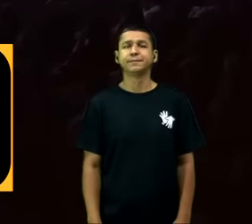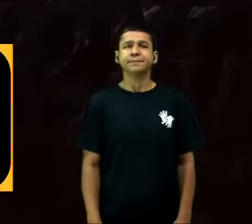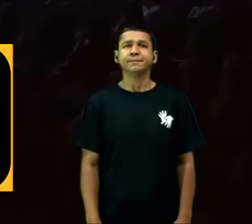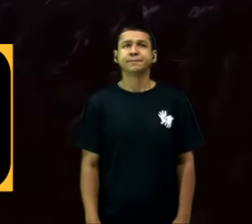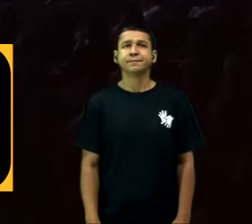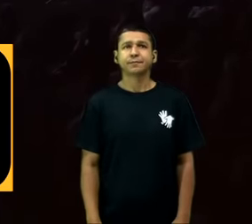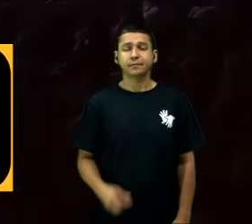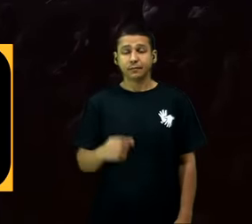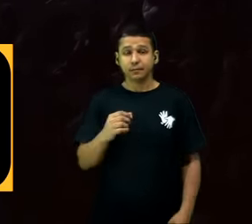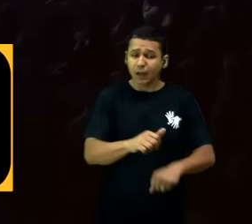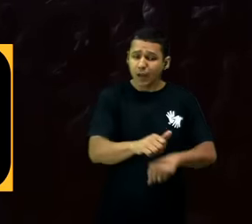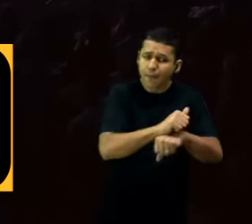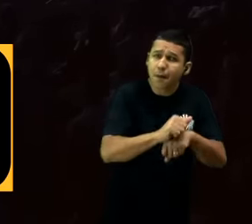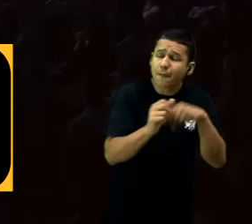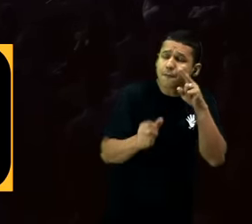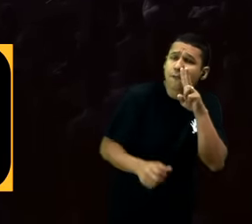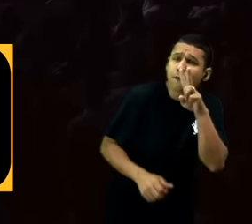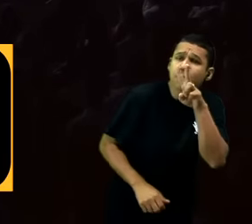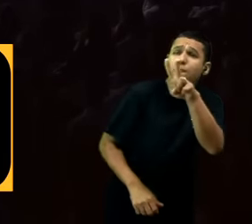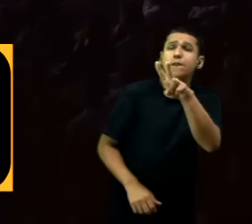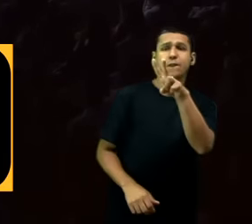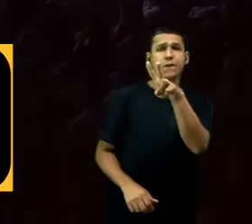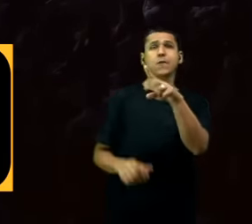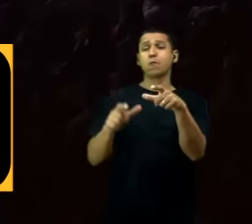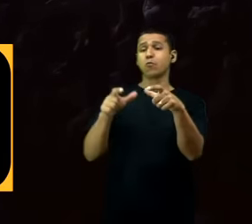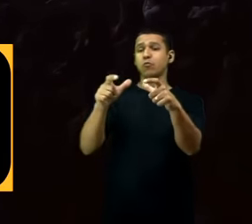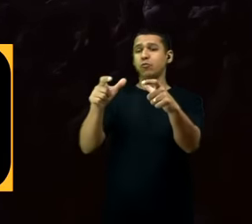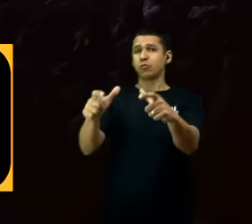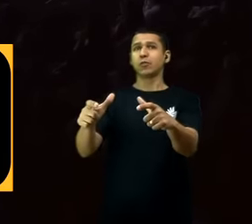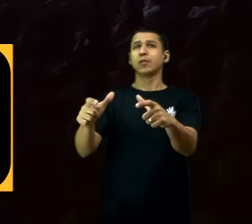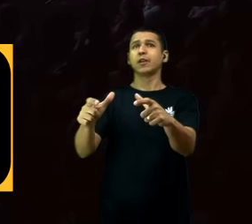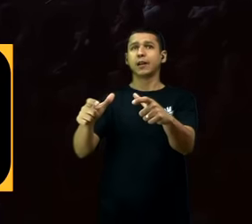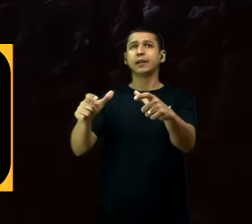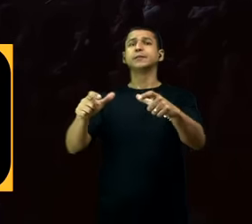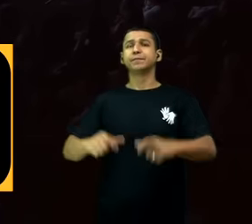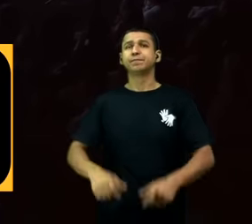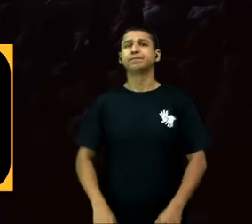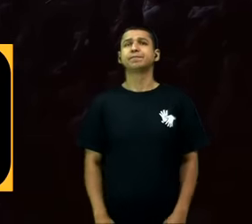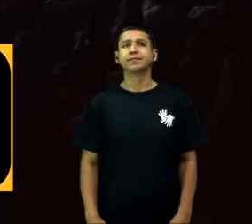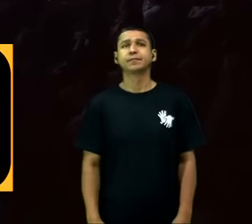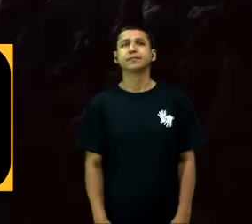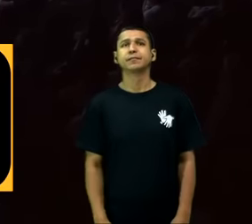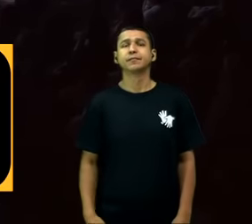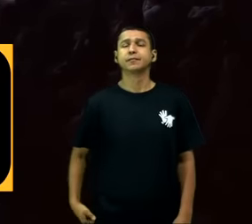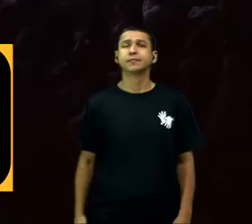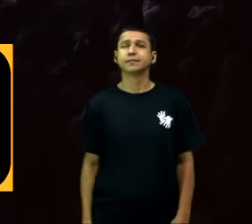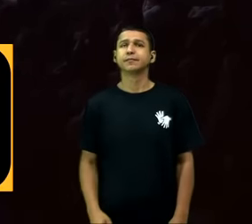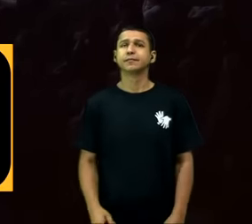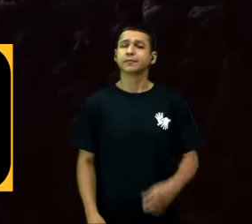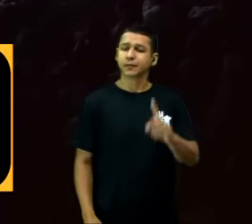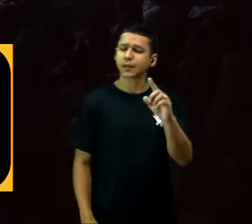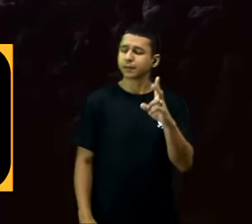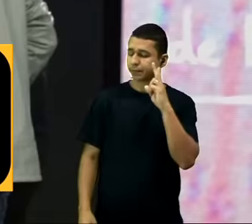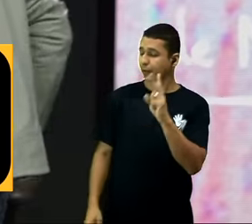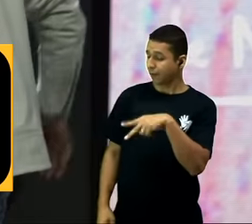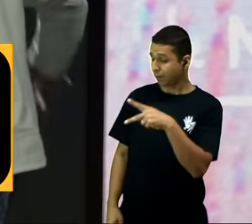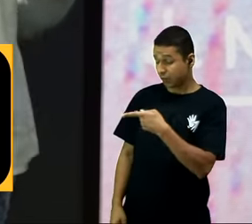lugar de longe. Rápido. Vem aqui. Viu o lugar de longe. Disse ele aos seus servos: